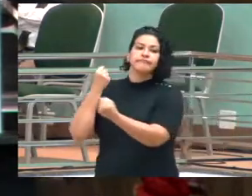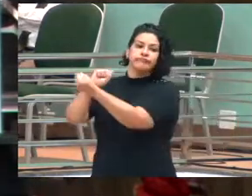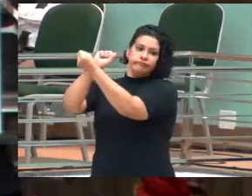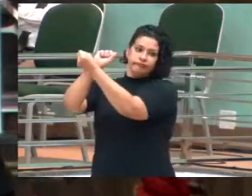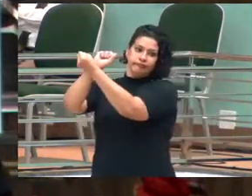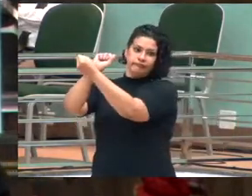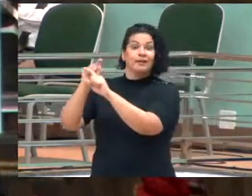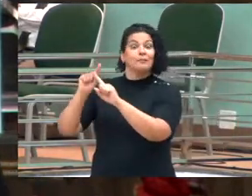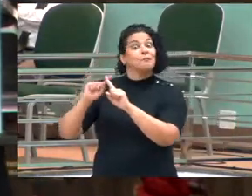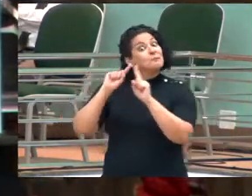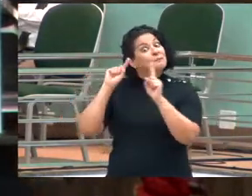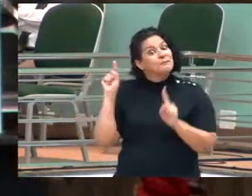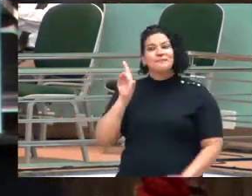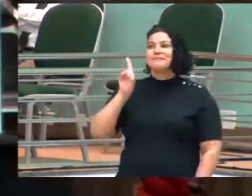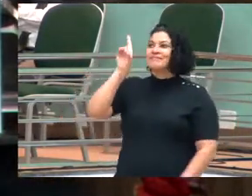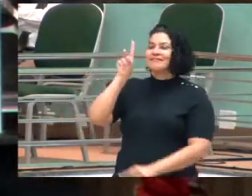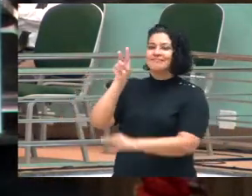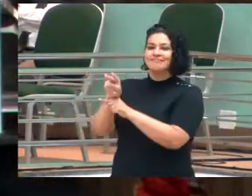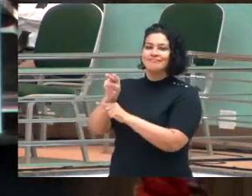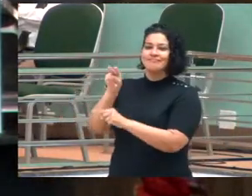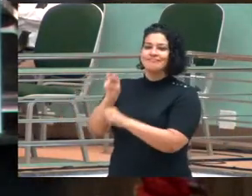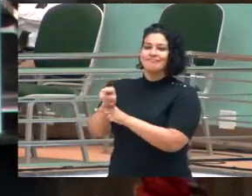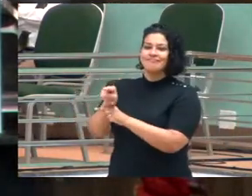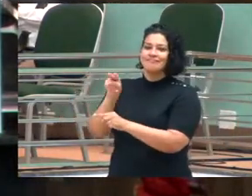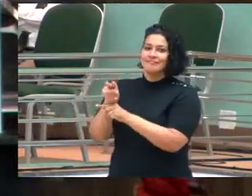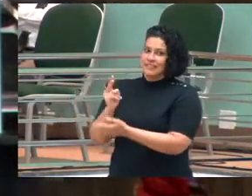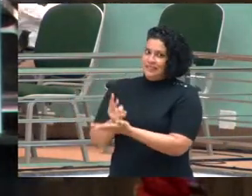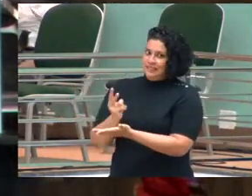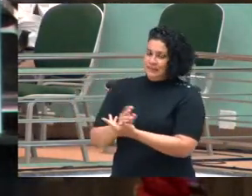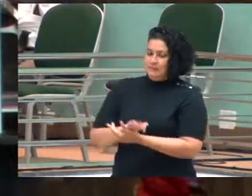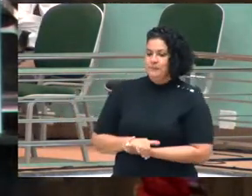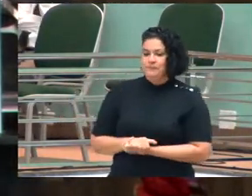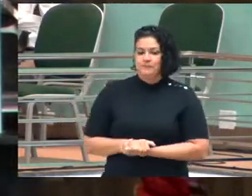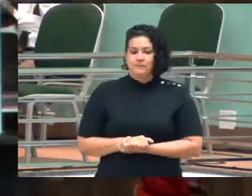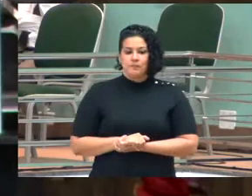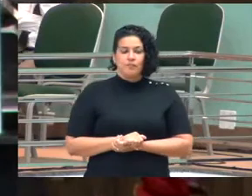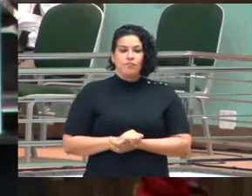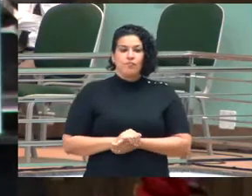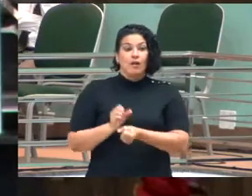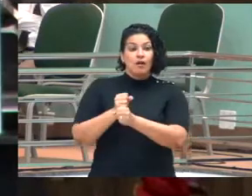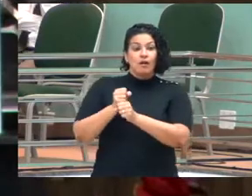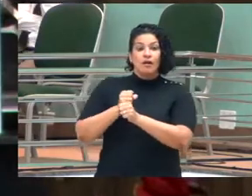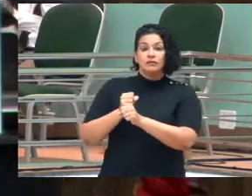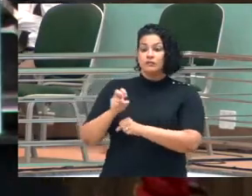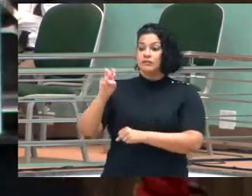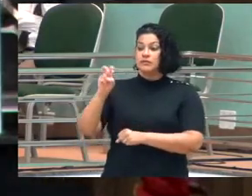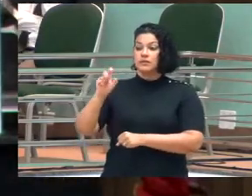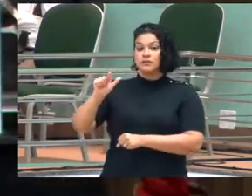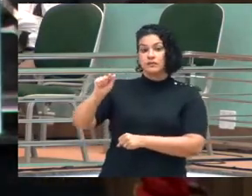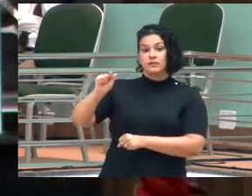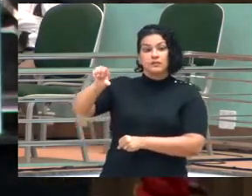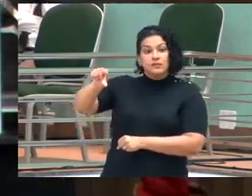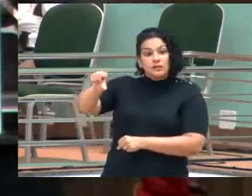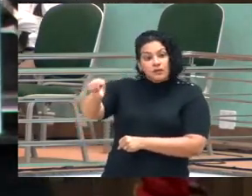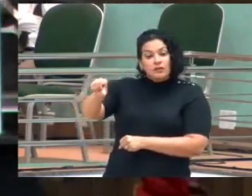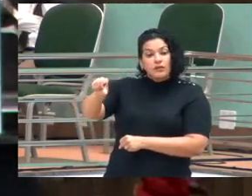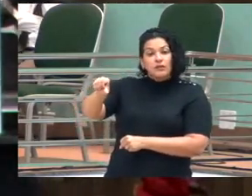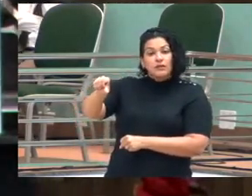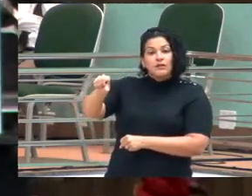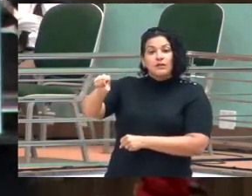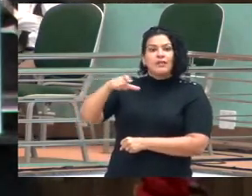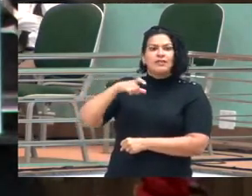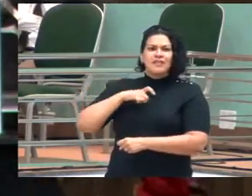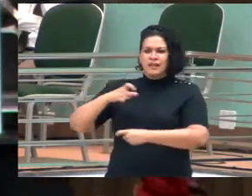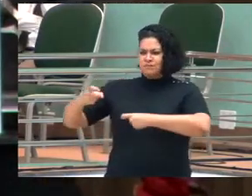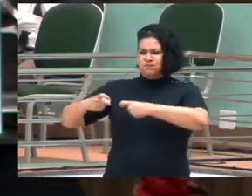ano 539 que o Império Babilônico foi derrotado pelo Império dos Medos e dos Persas. Foi